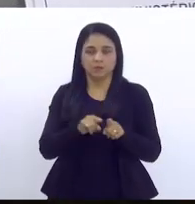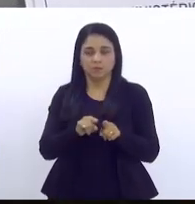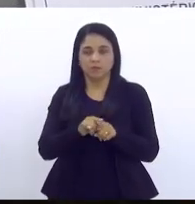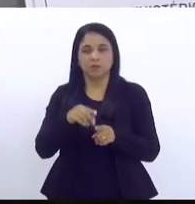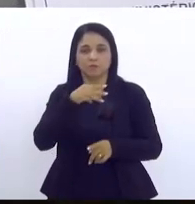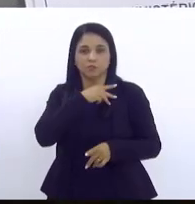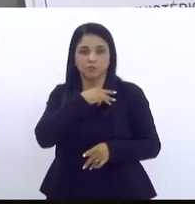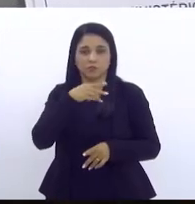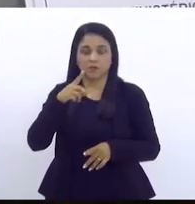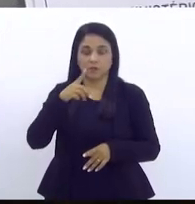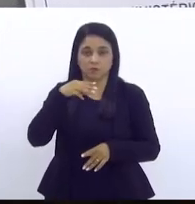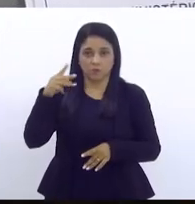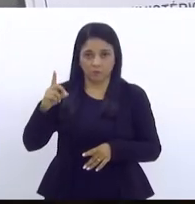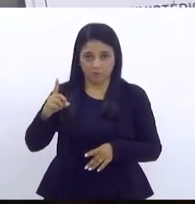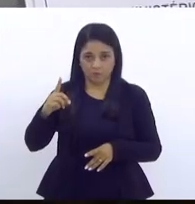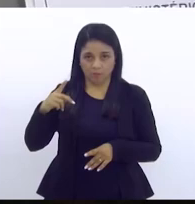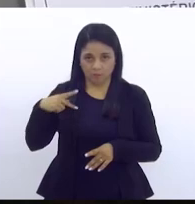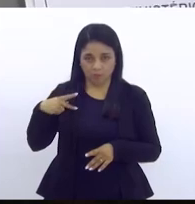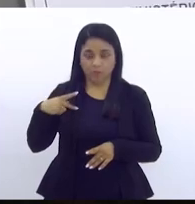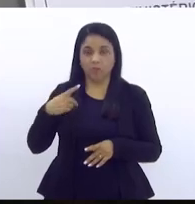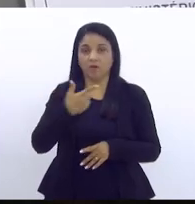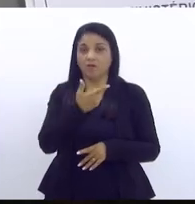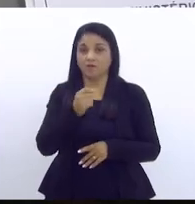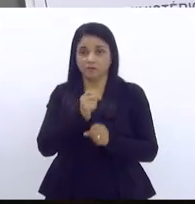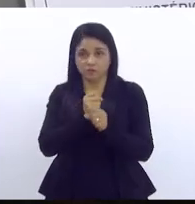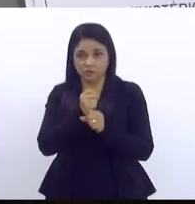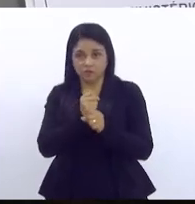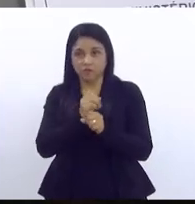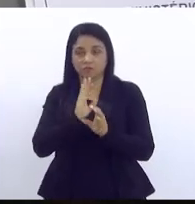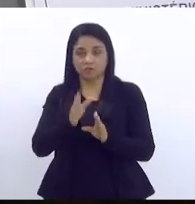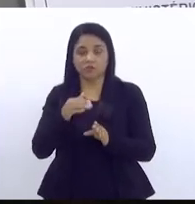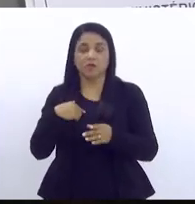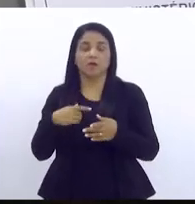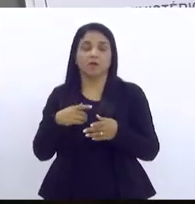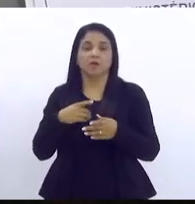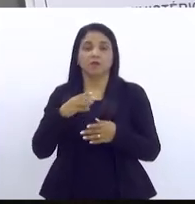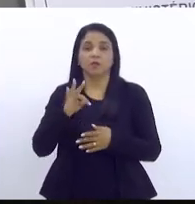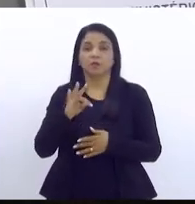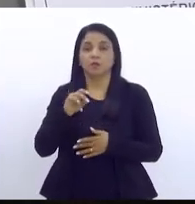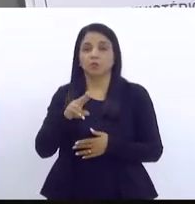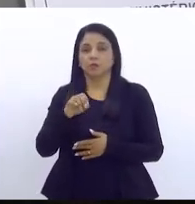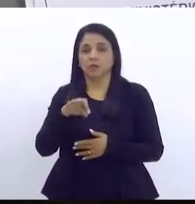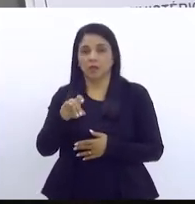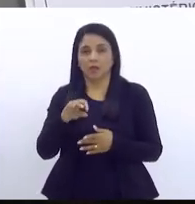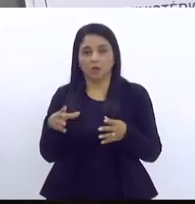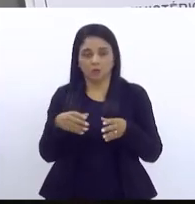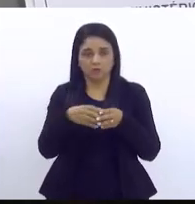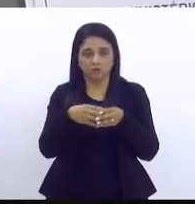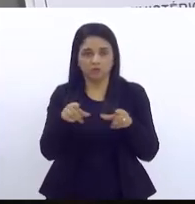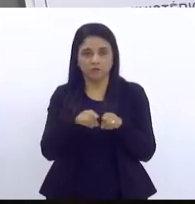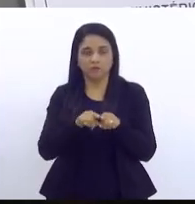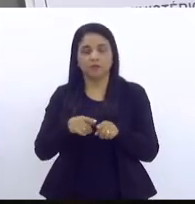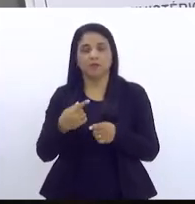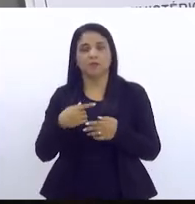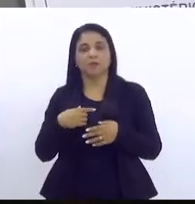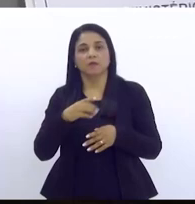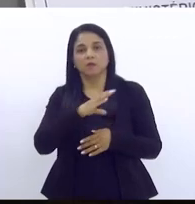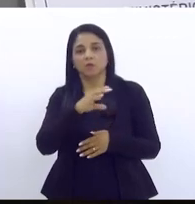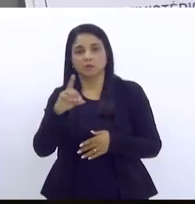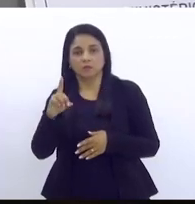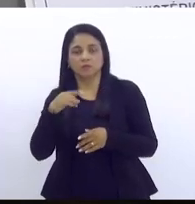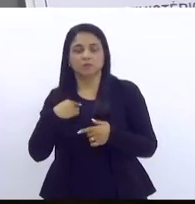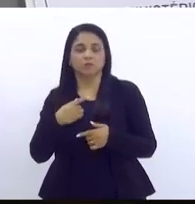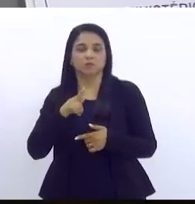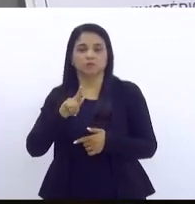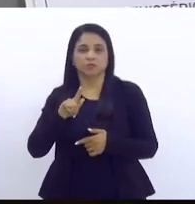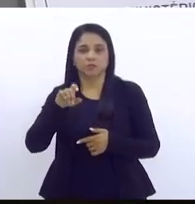Ministério Público há 20 anos 18 anos hã em promotorias de tutela coletiva Eu Sou coordenador também do GTT segurança hídrica do ministério público